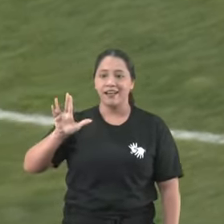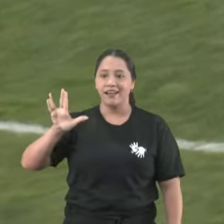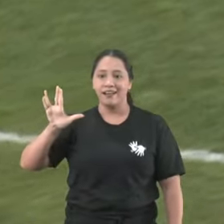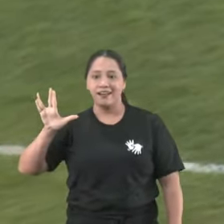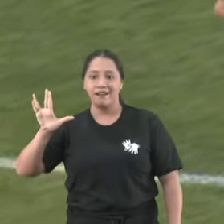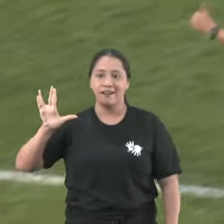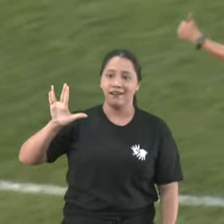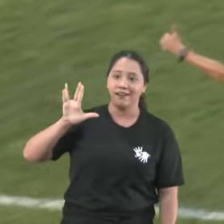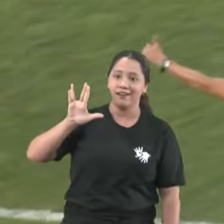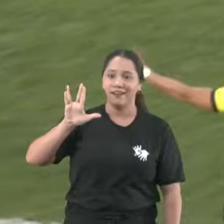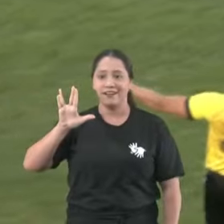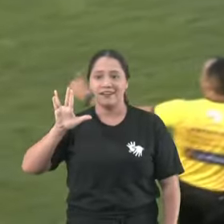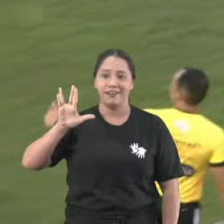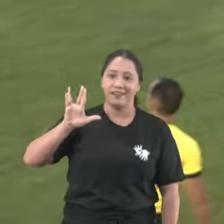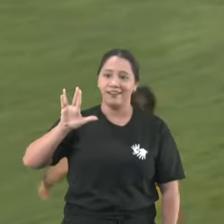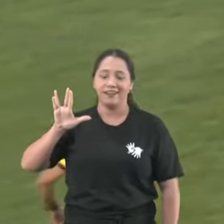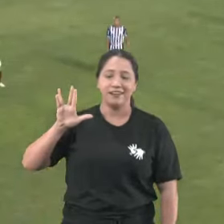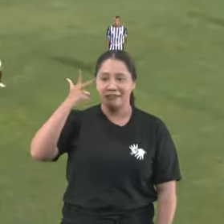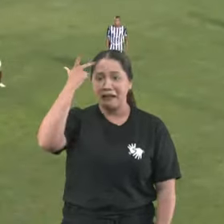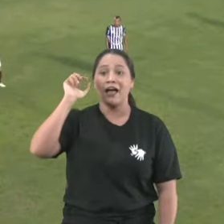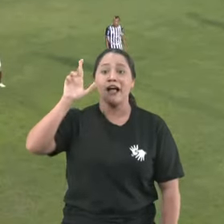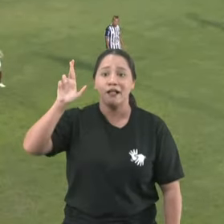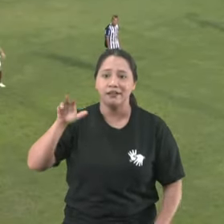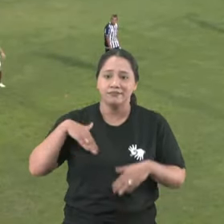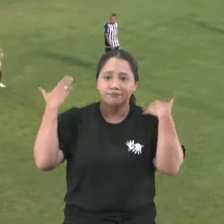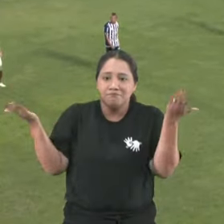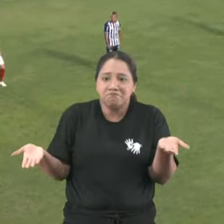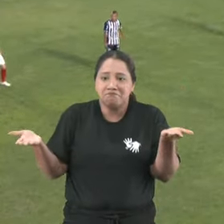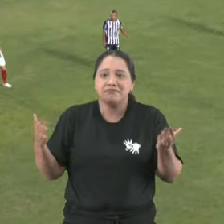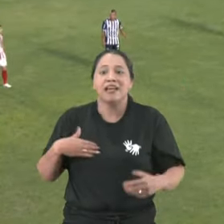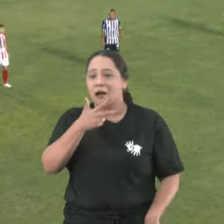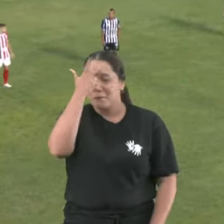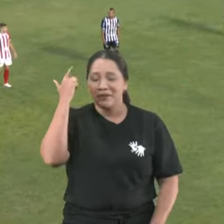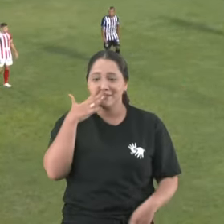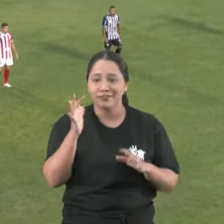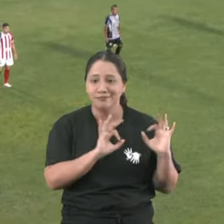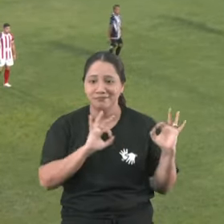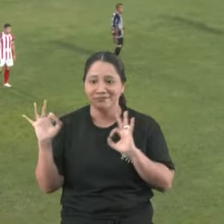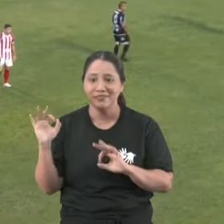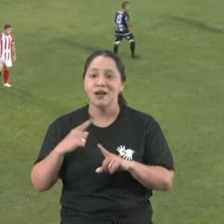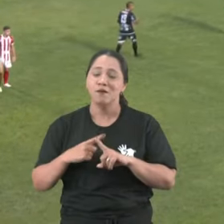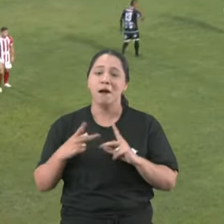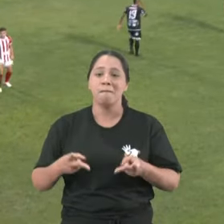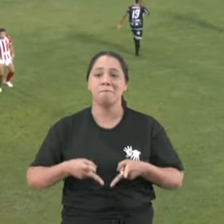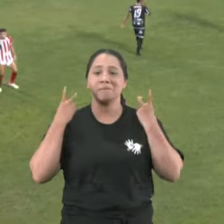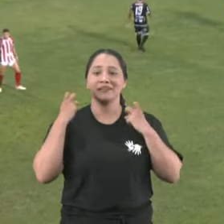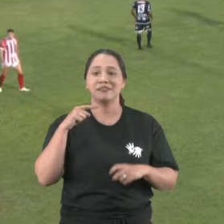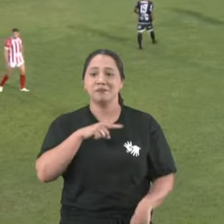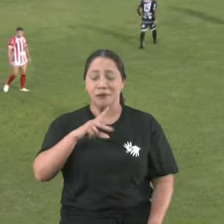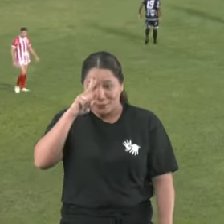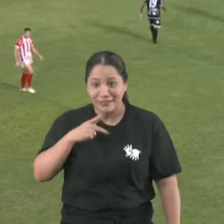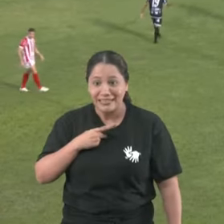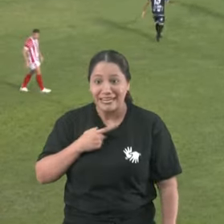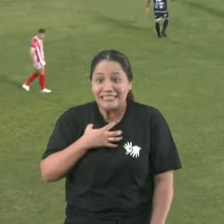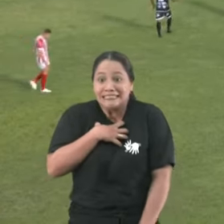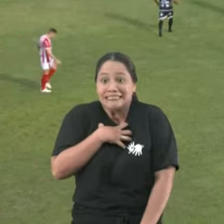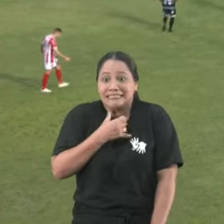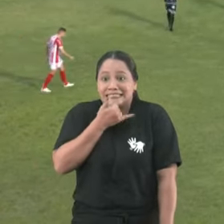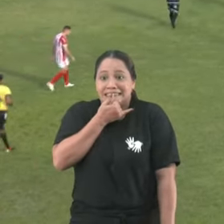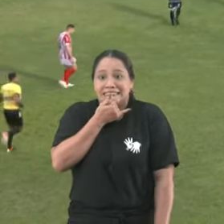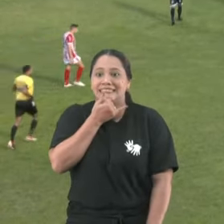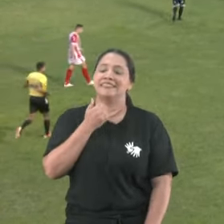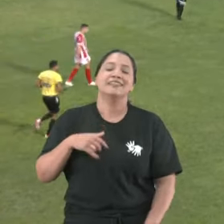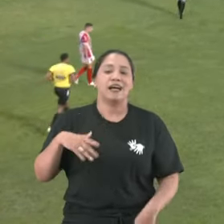gente não sabia quem era o dono. Mas o cara com certeza estava assistindo a transmissão, porque tão logo percebeu que era ele o problema, picou a mula e foi embora,